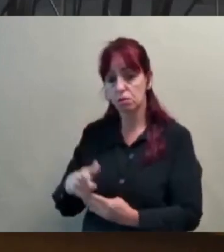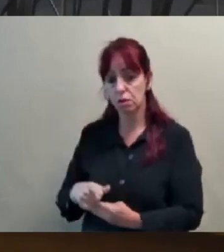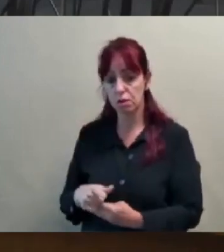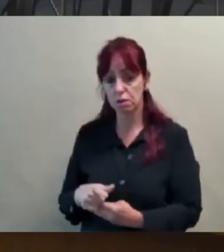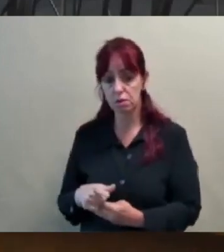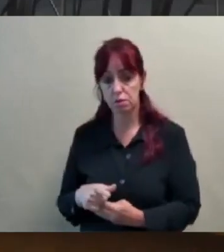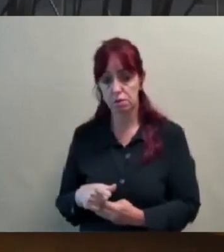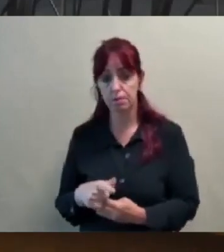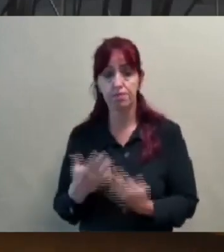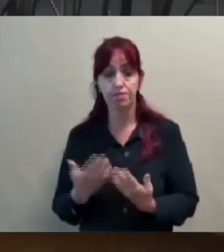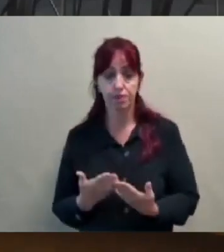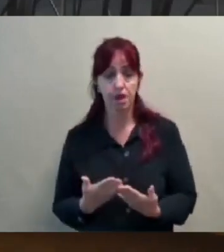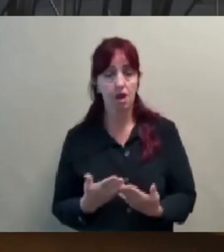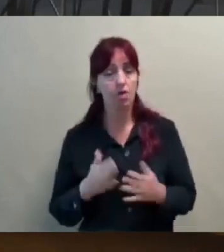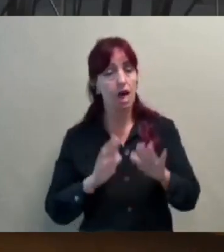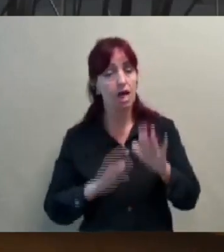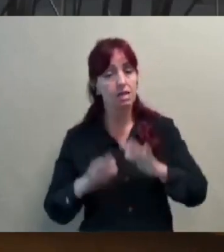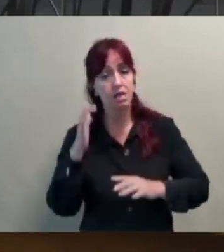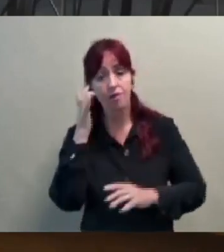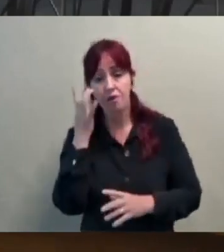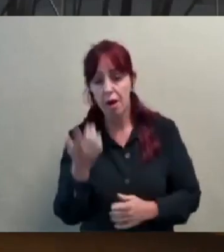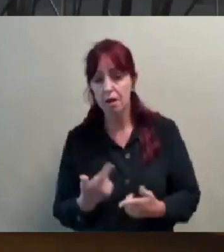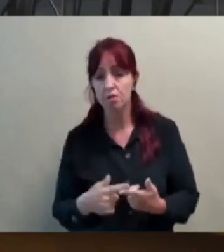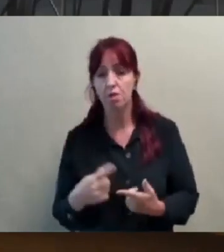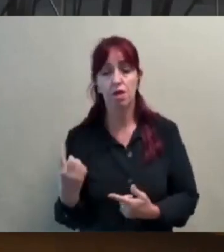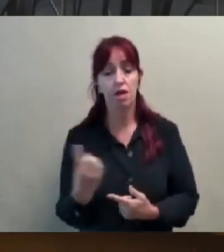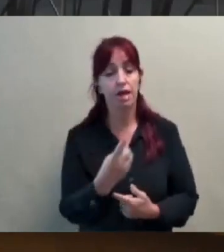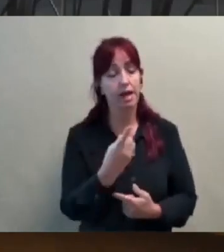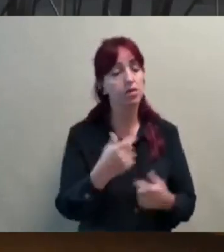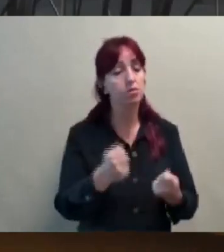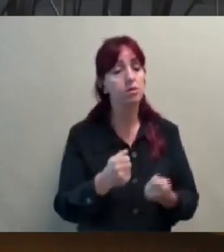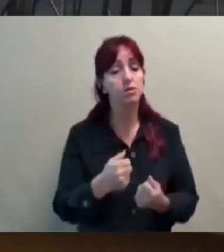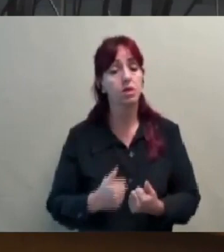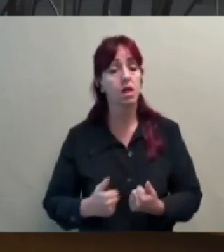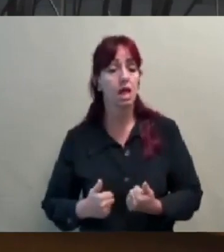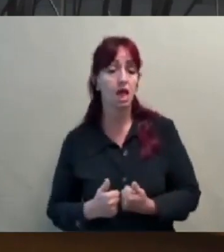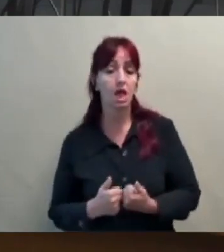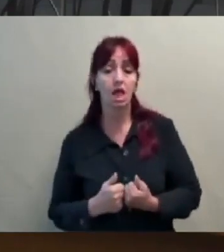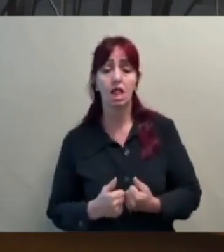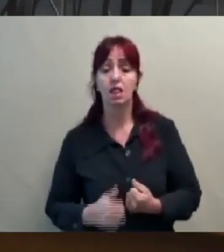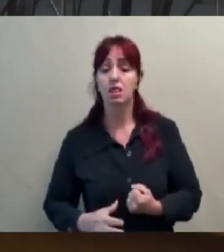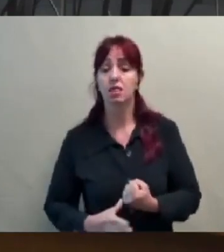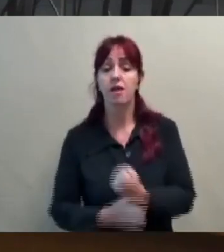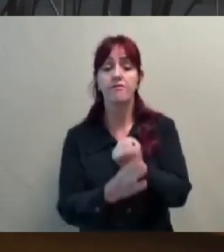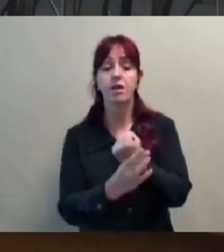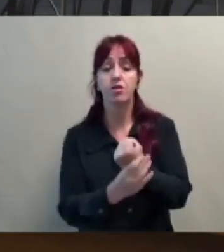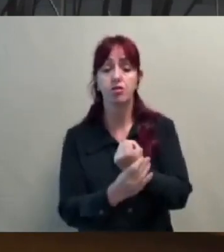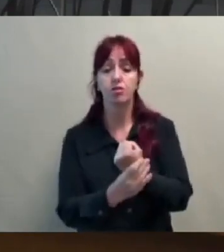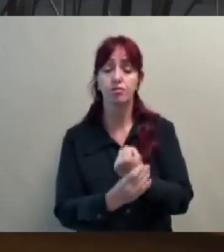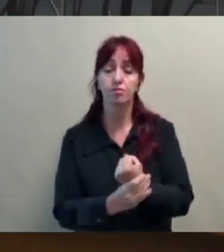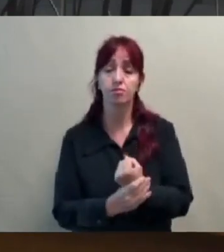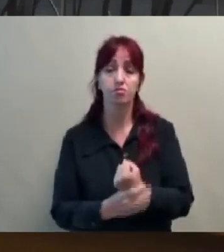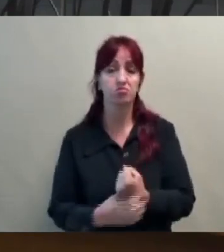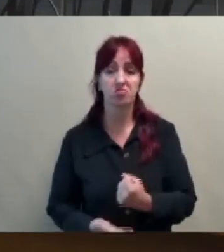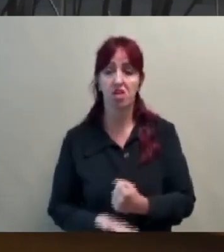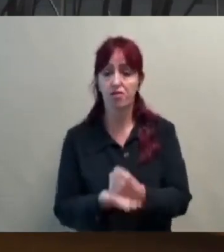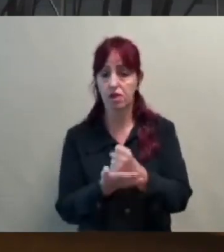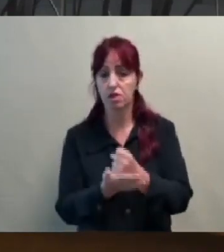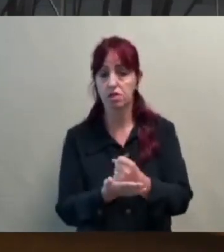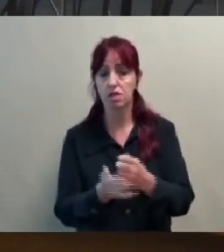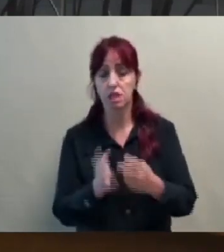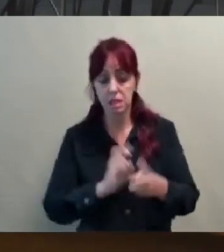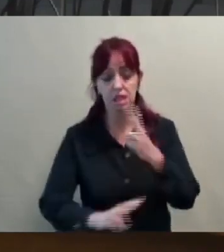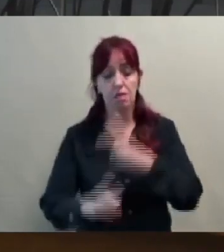Então, é muito fácil, cada um aqui defende sua bandeira. Cada um aqui defende sua bandeira. E toda vez que eu vim aqui, eu vou